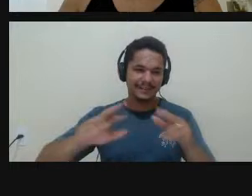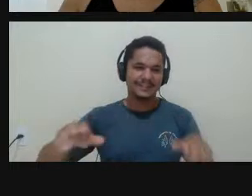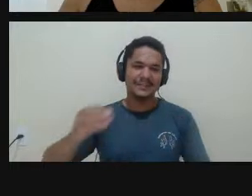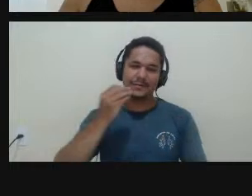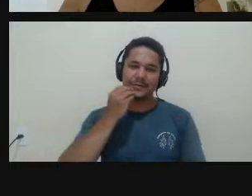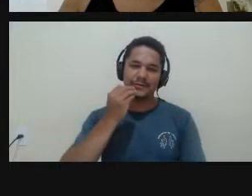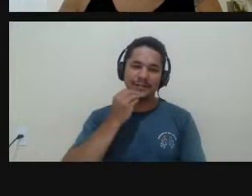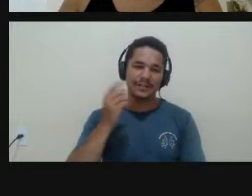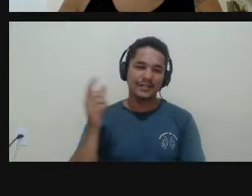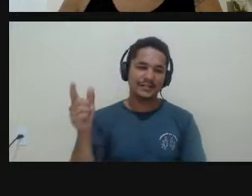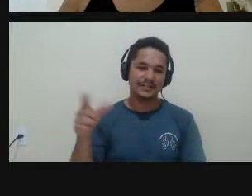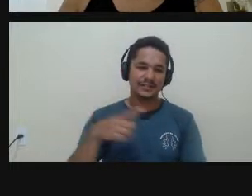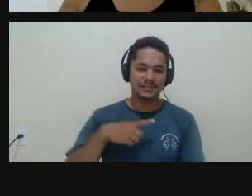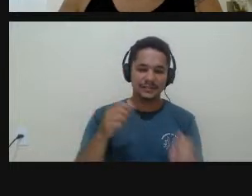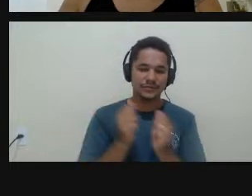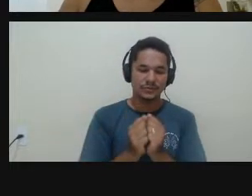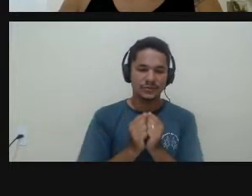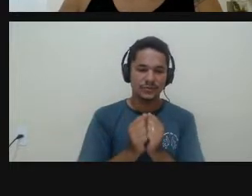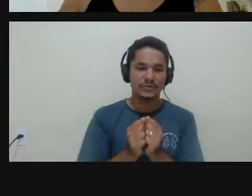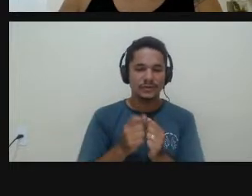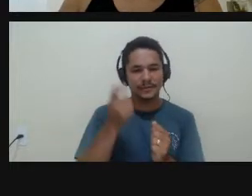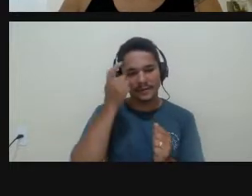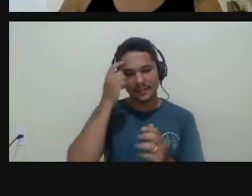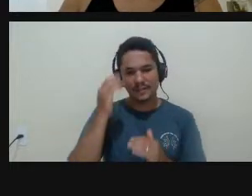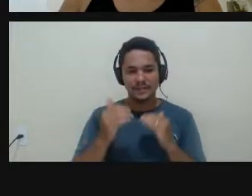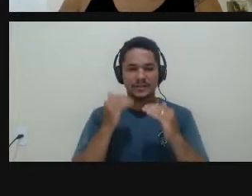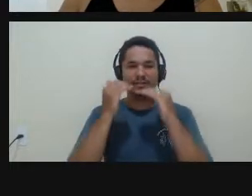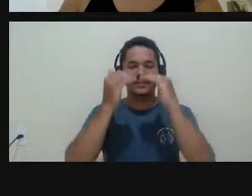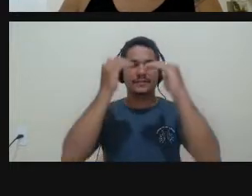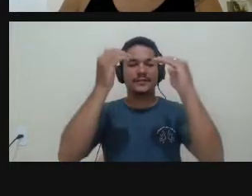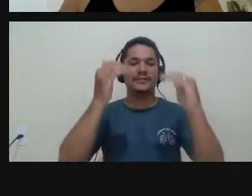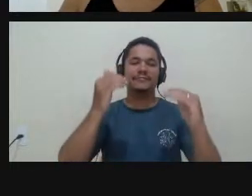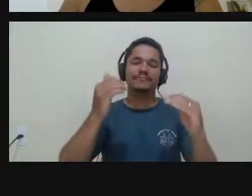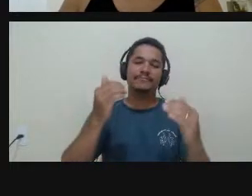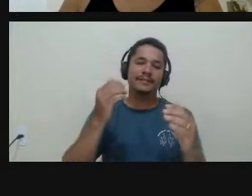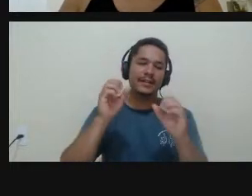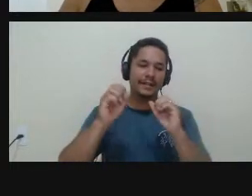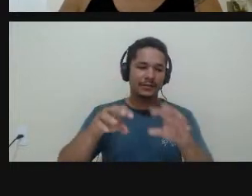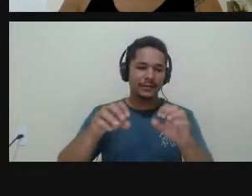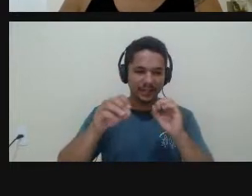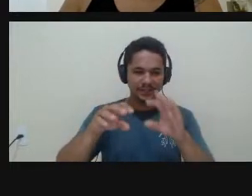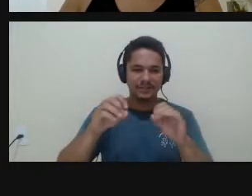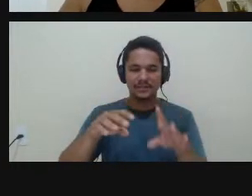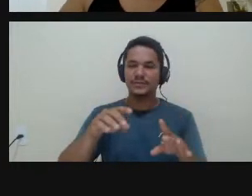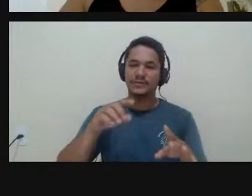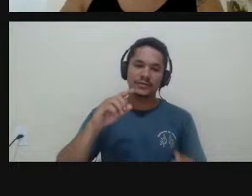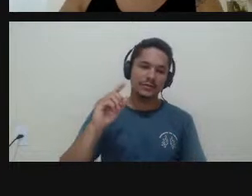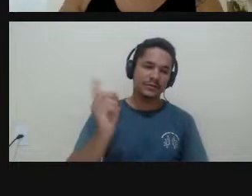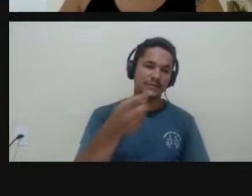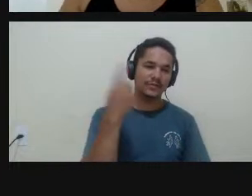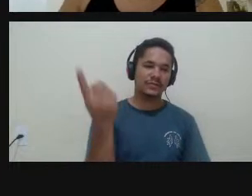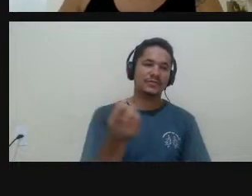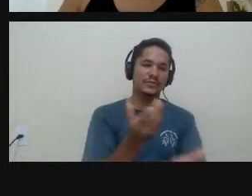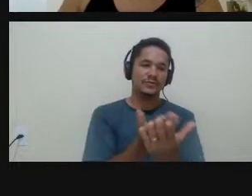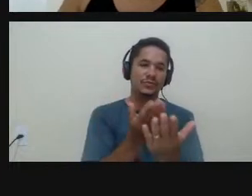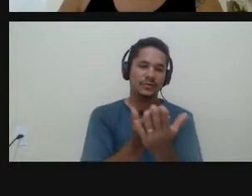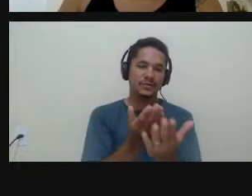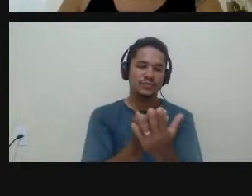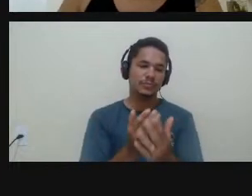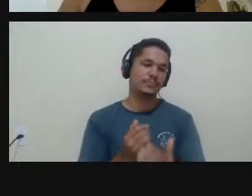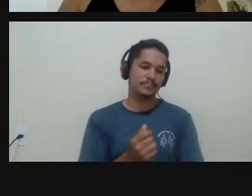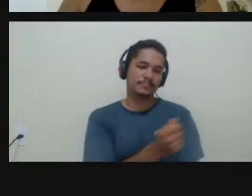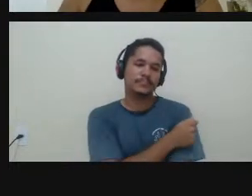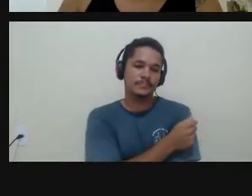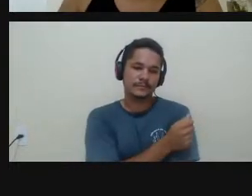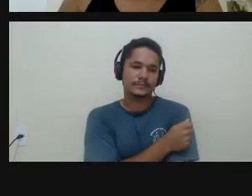pensando nesse crescimento para a educação e para os nossos estudantes, né? É isso, desejo uma boa noite para